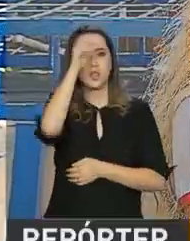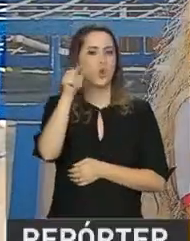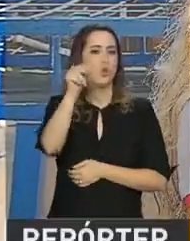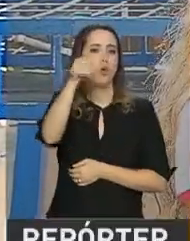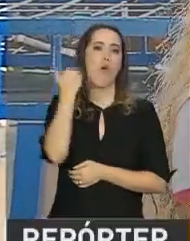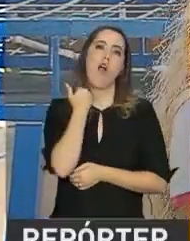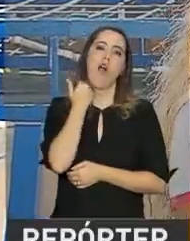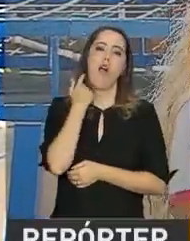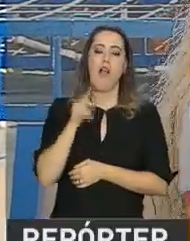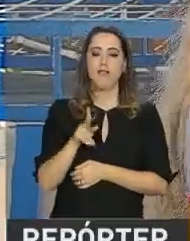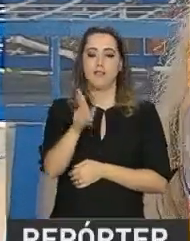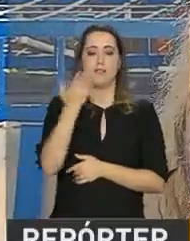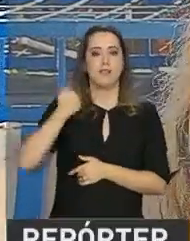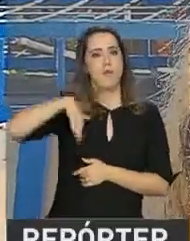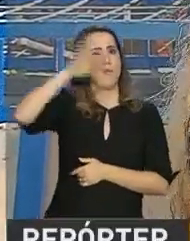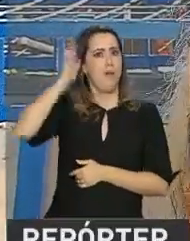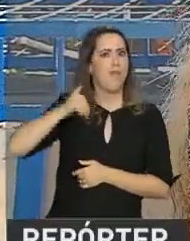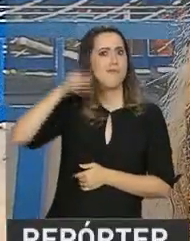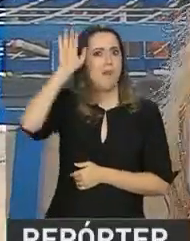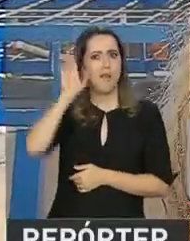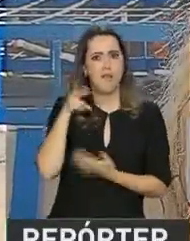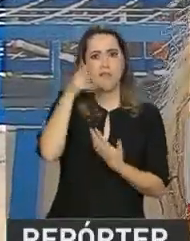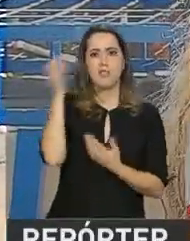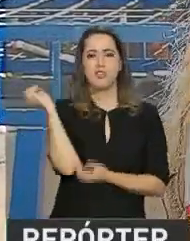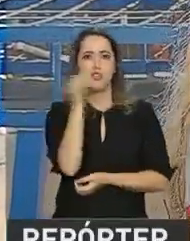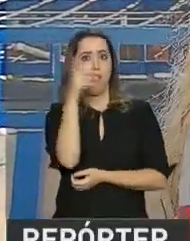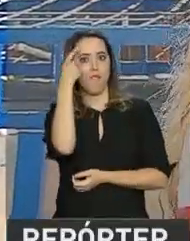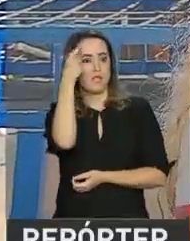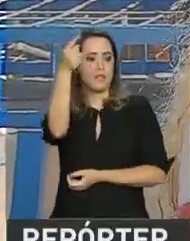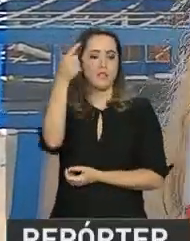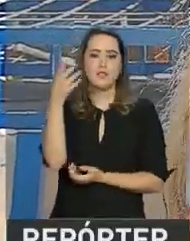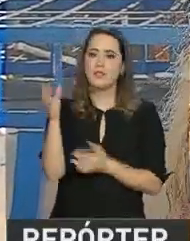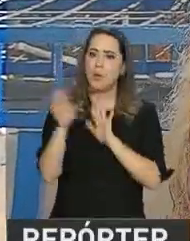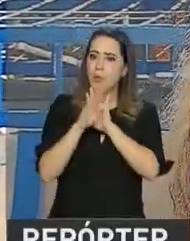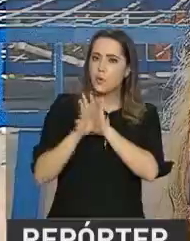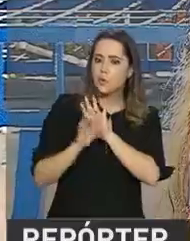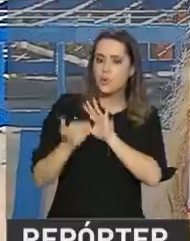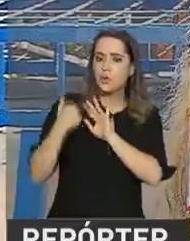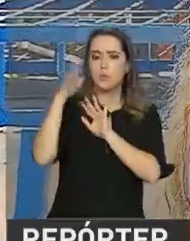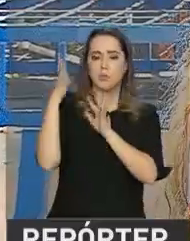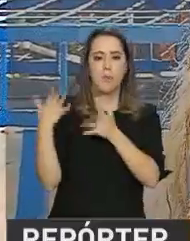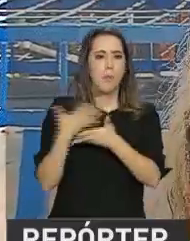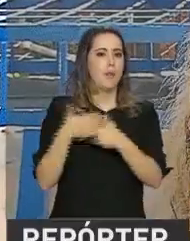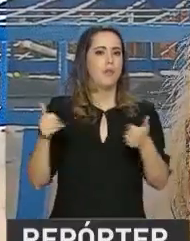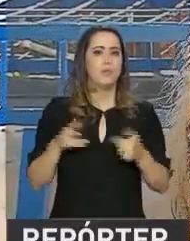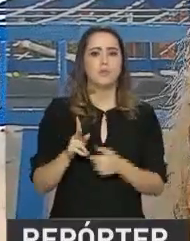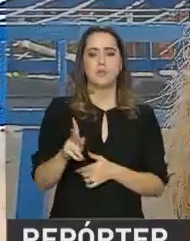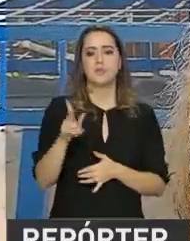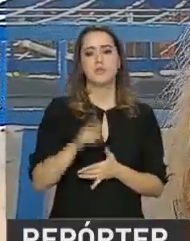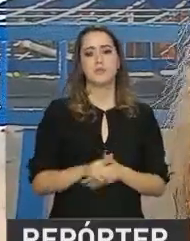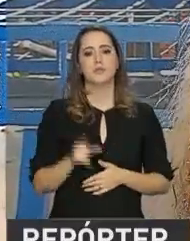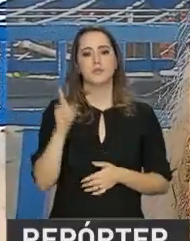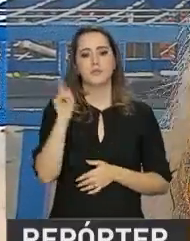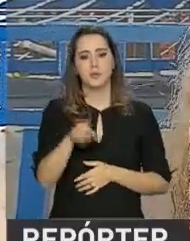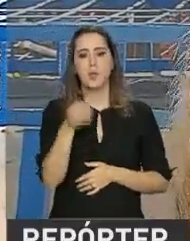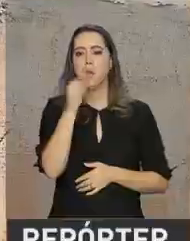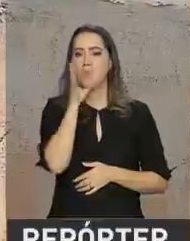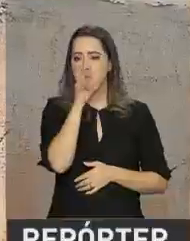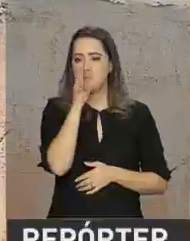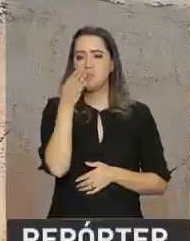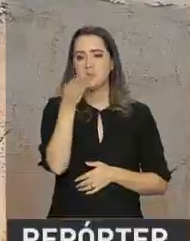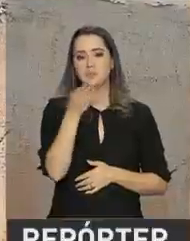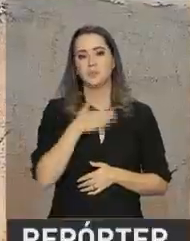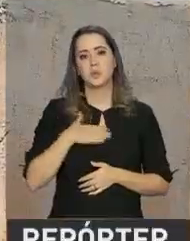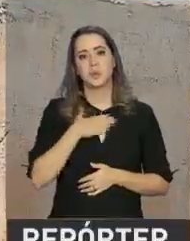cansa cada vez a gente quer produzir mais que é ter novas idéias bottai coisas mais um prática e acho bem interessante